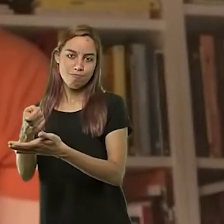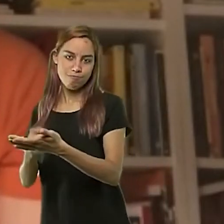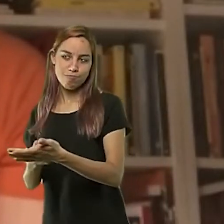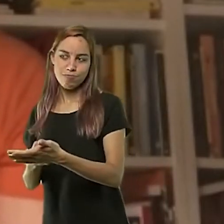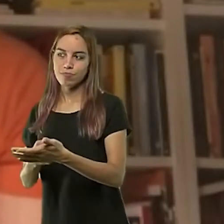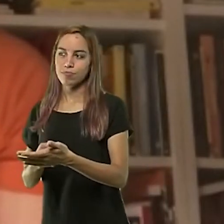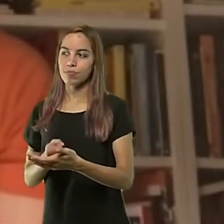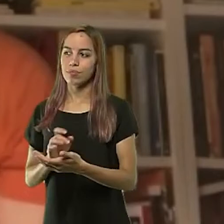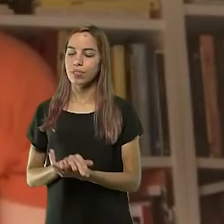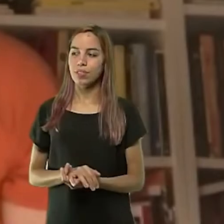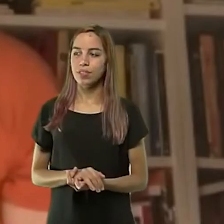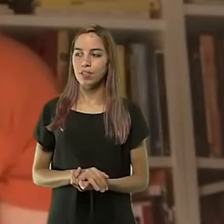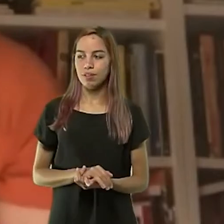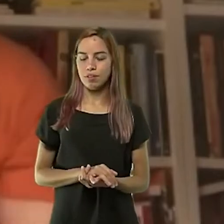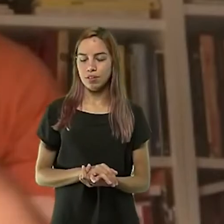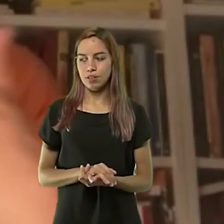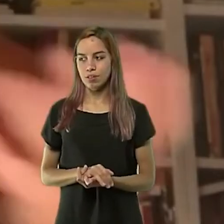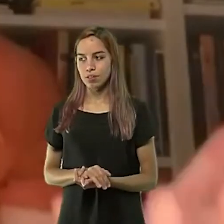cometo aqueles erros